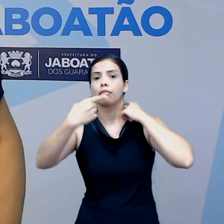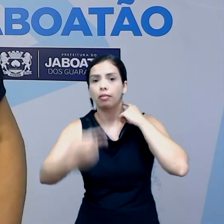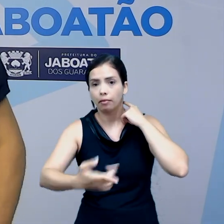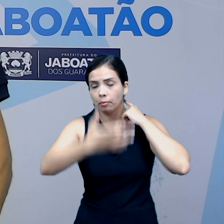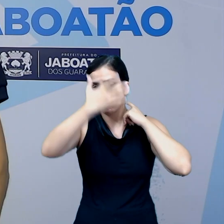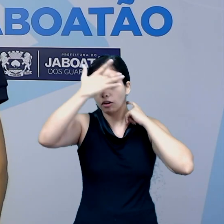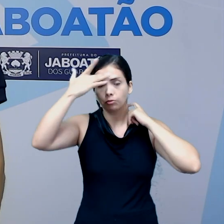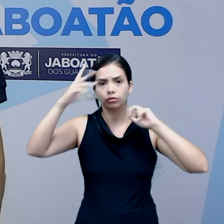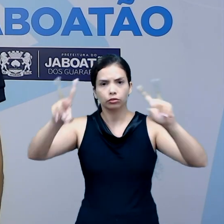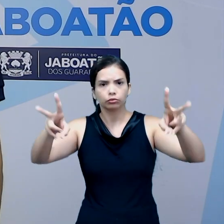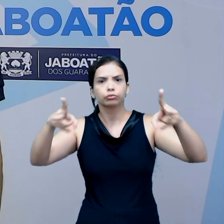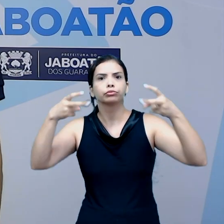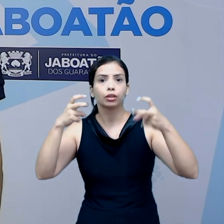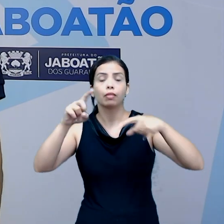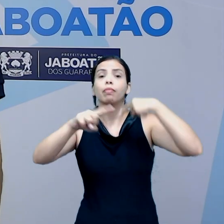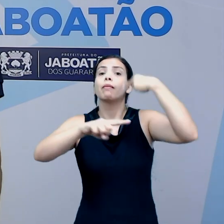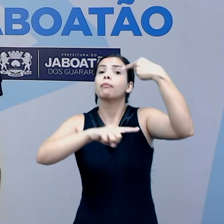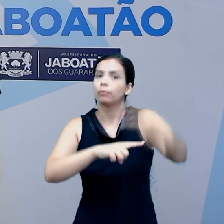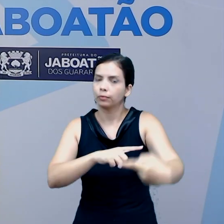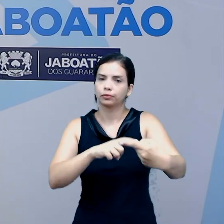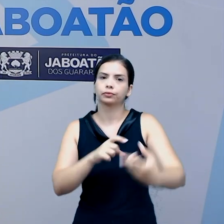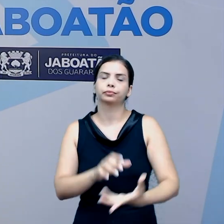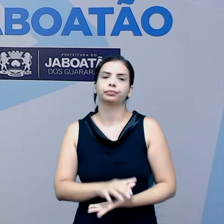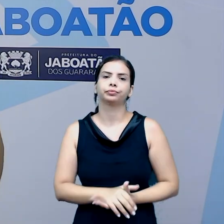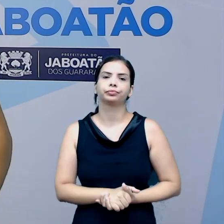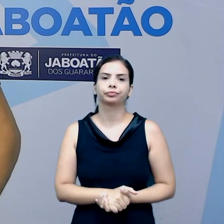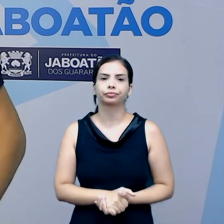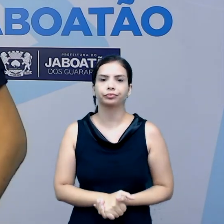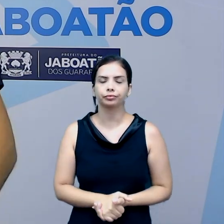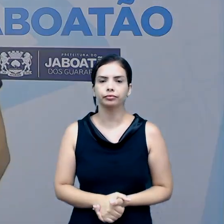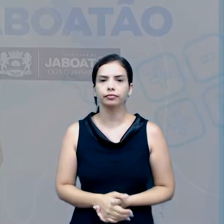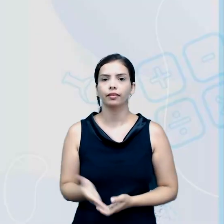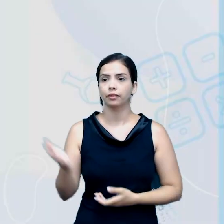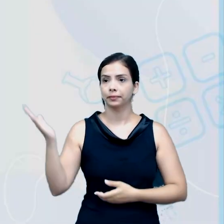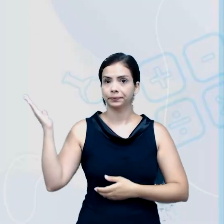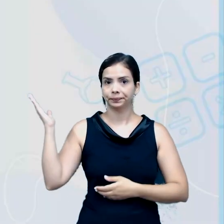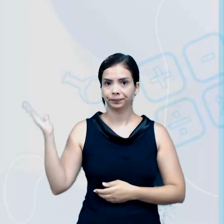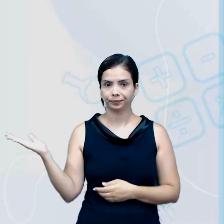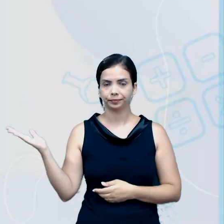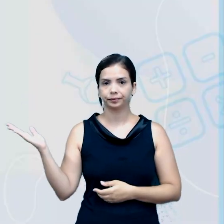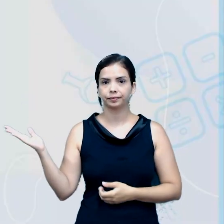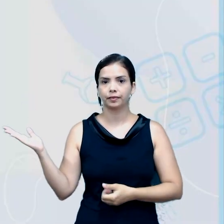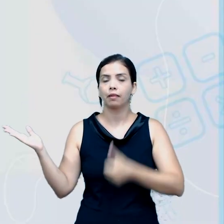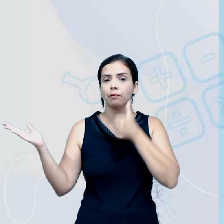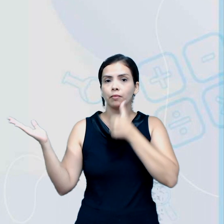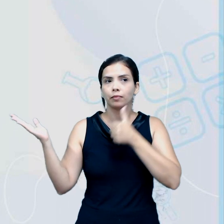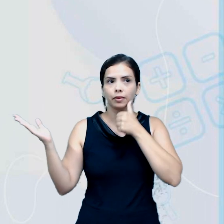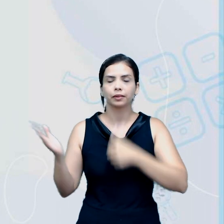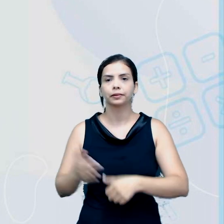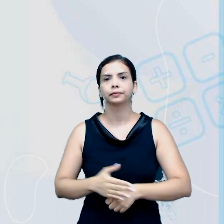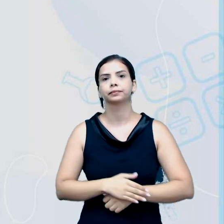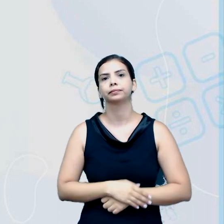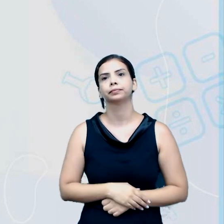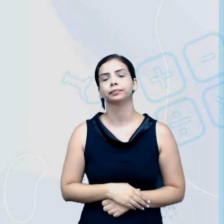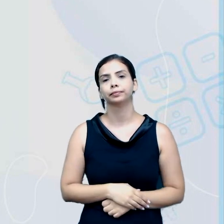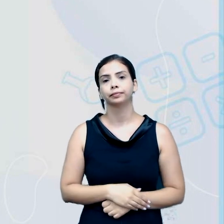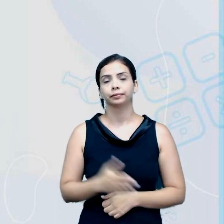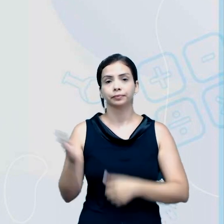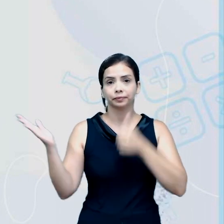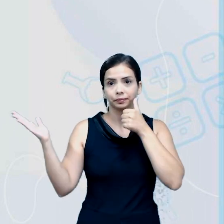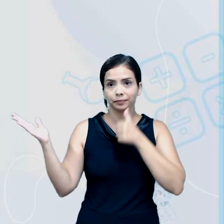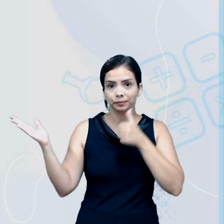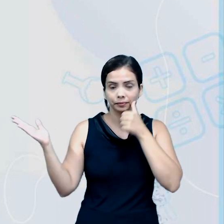público para que o público assiste se Ok Marina abramovic ti e Esta